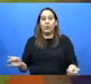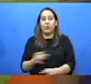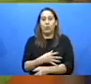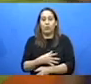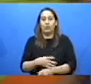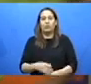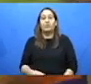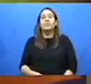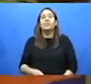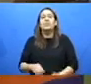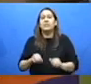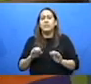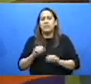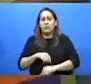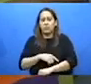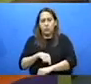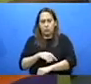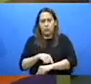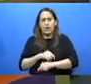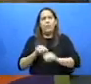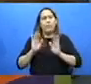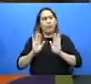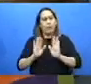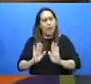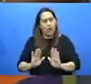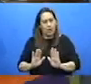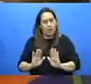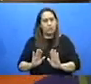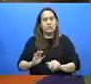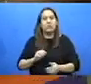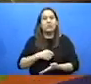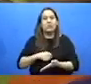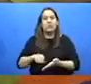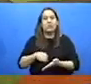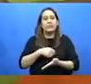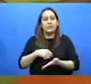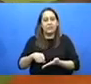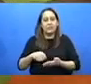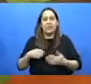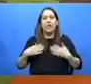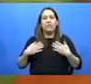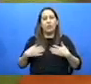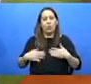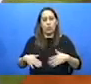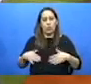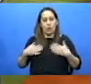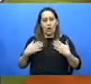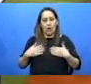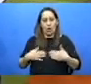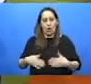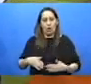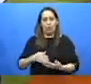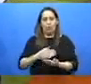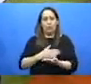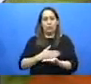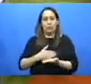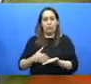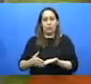Prontinho? Se não deu, depois volta, pausa e vão escrevendo com calma. Continuando.